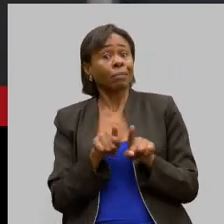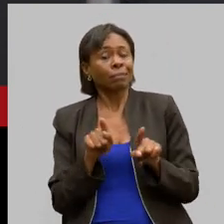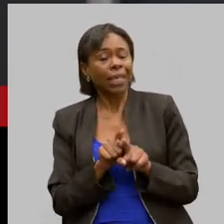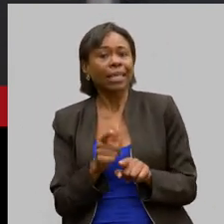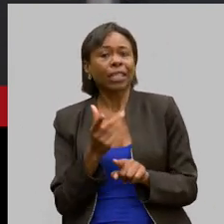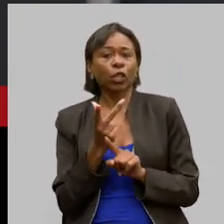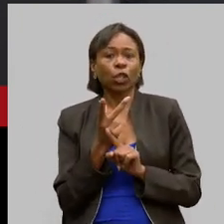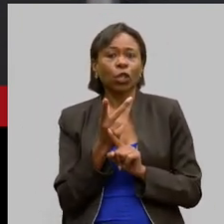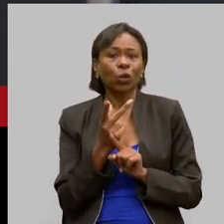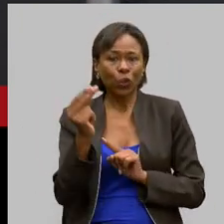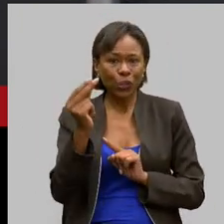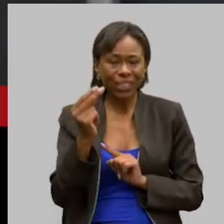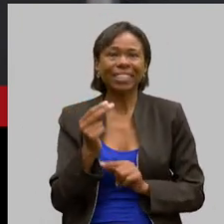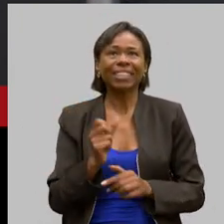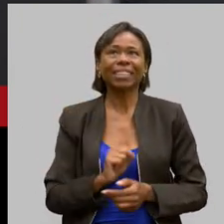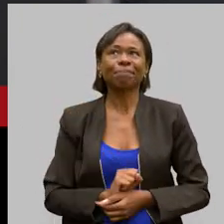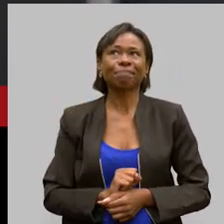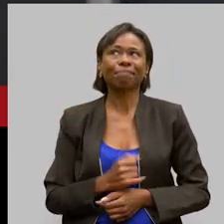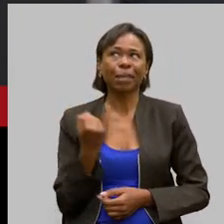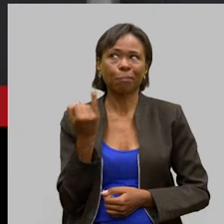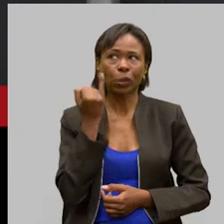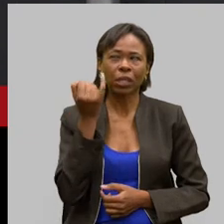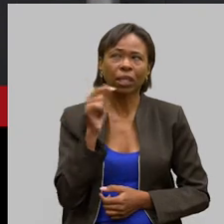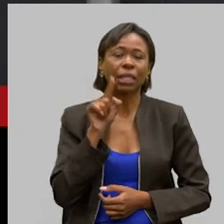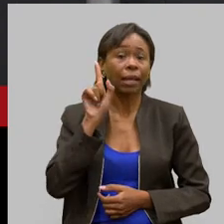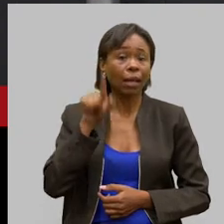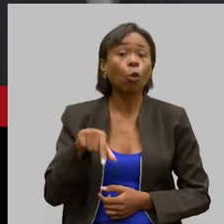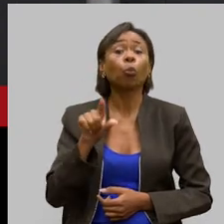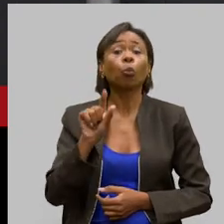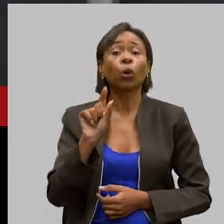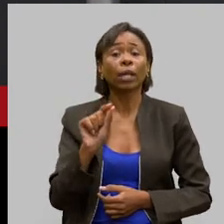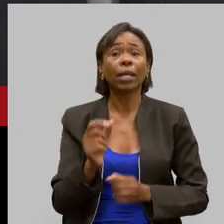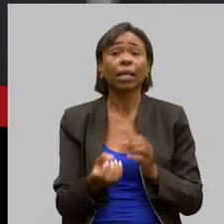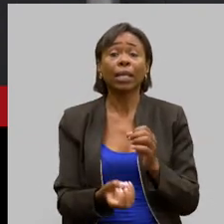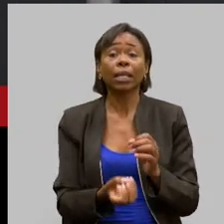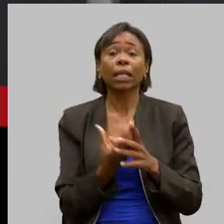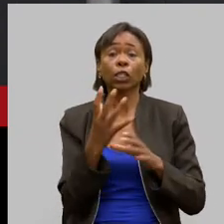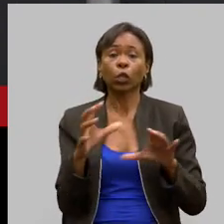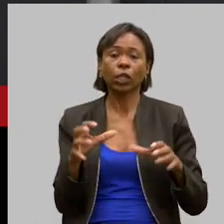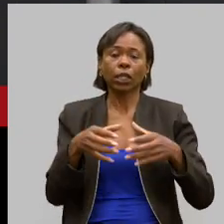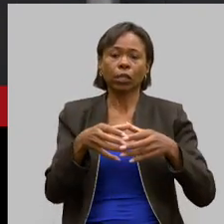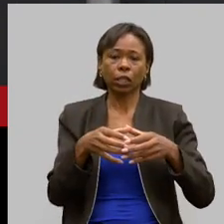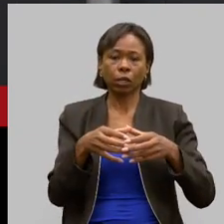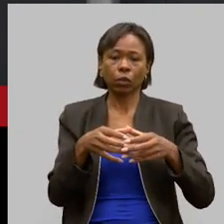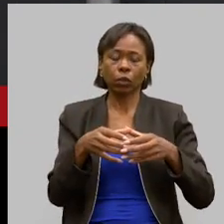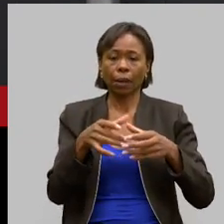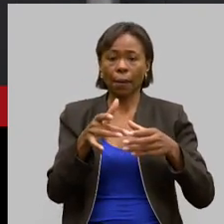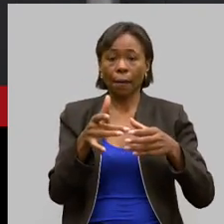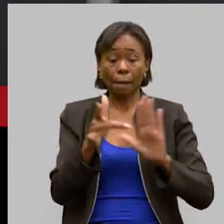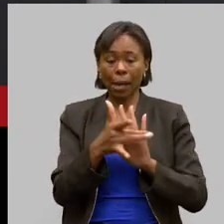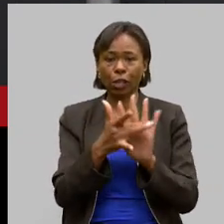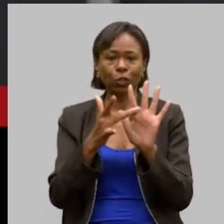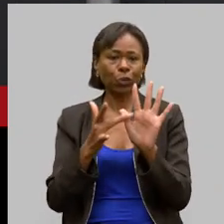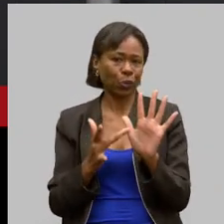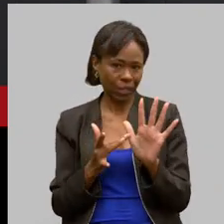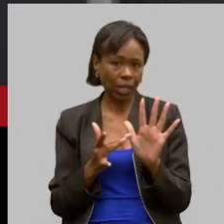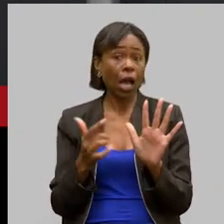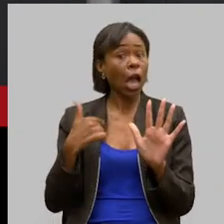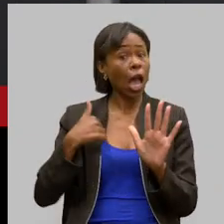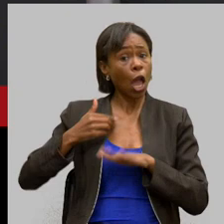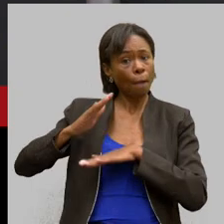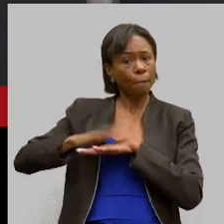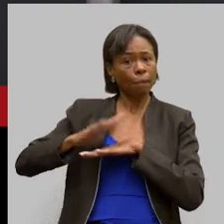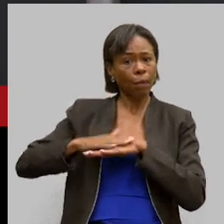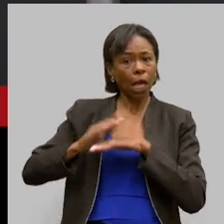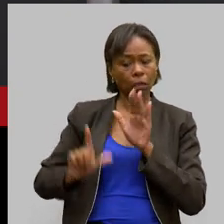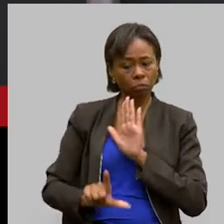e que é muito importante é a criação da comissão da pessa com deficiência eu fui autora da lei que garante que hoje na